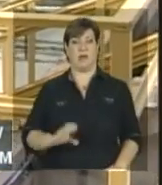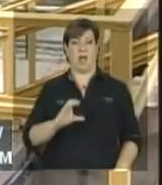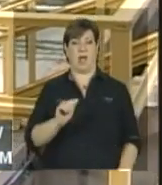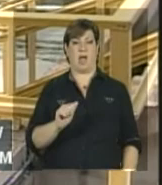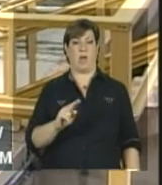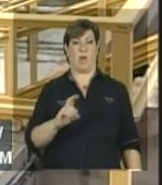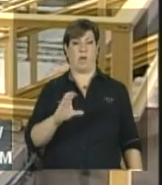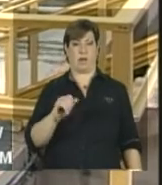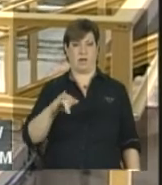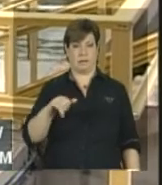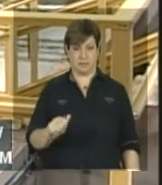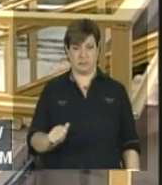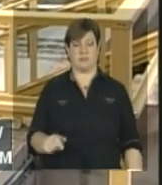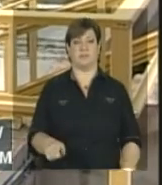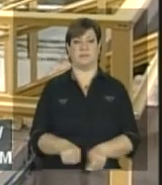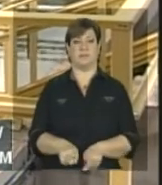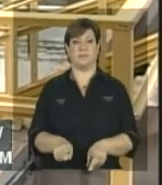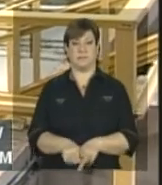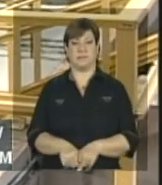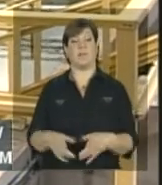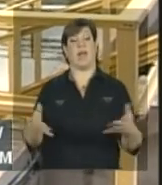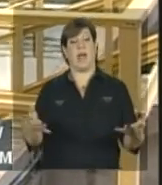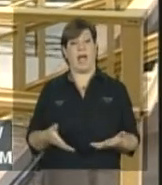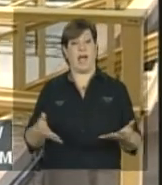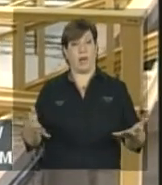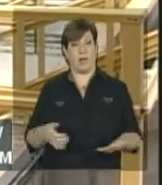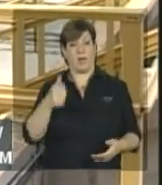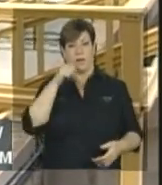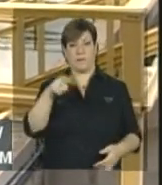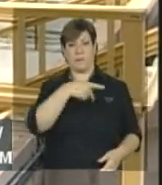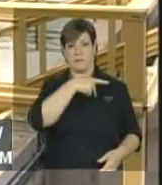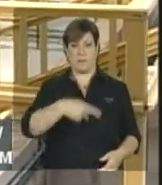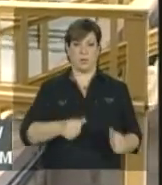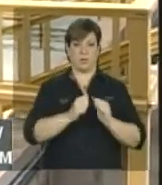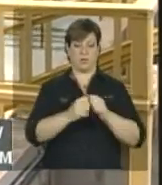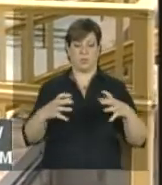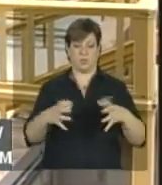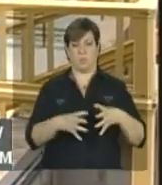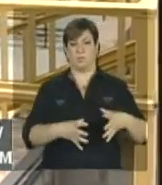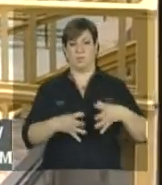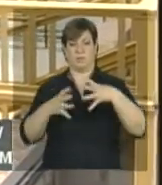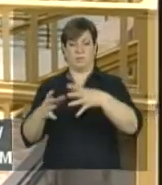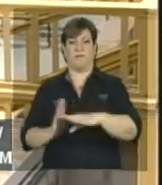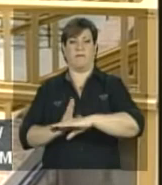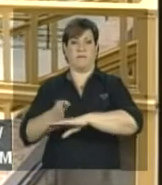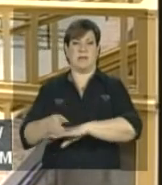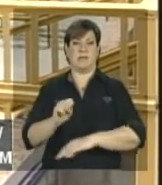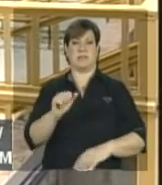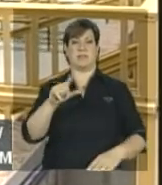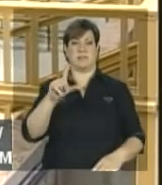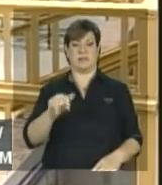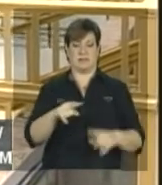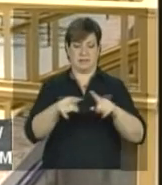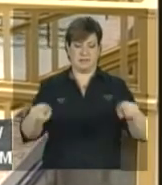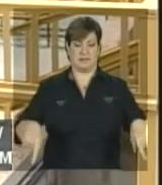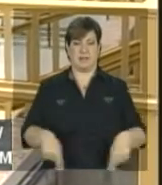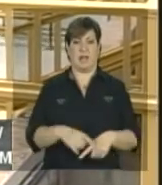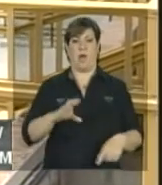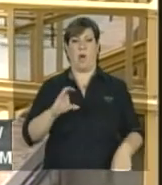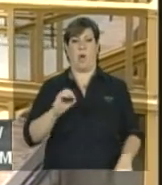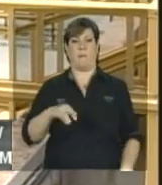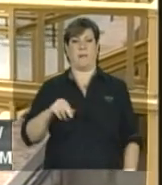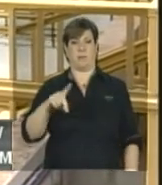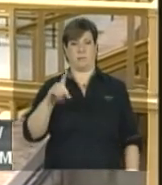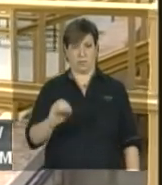Caucaia, a ETA Oeste, e agora se dirige para a sala de comando, onde